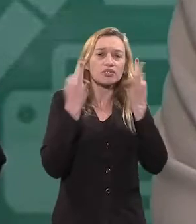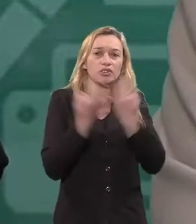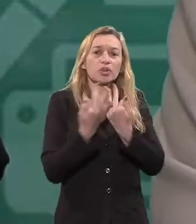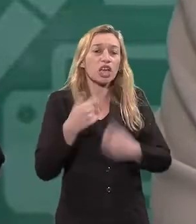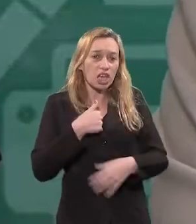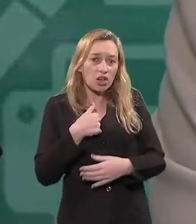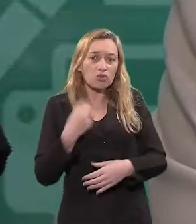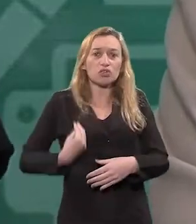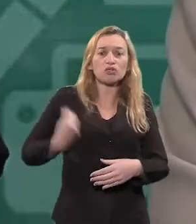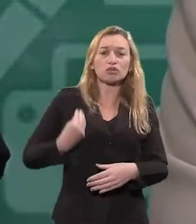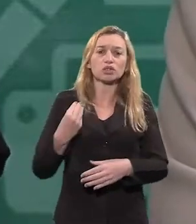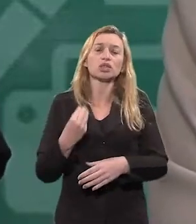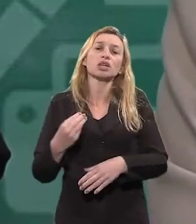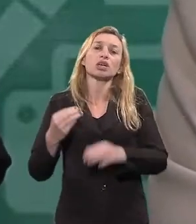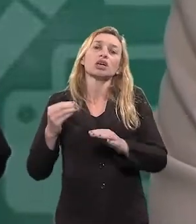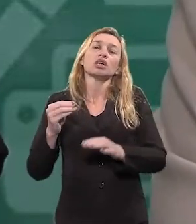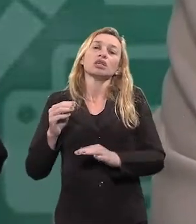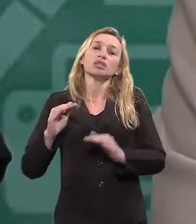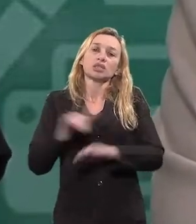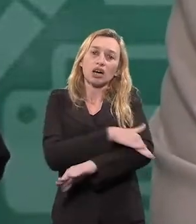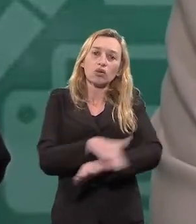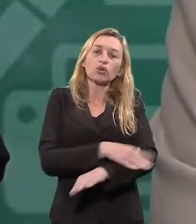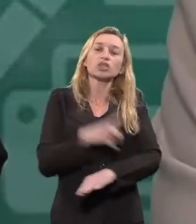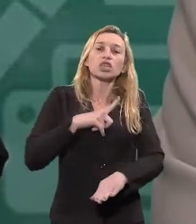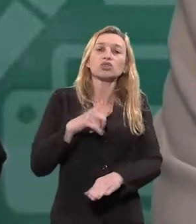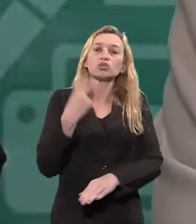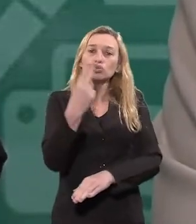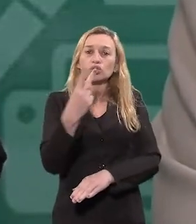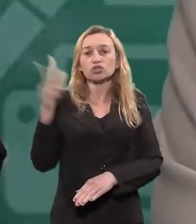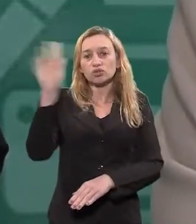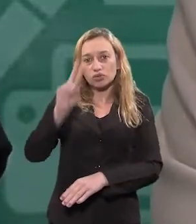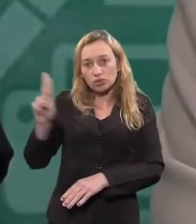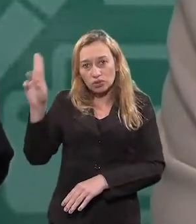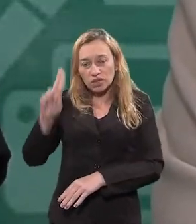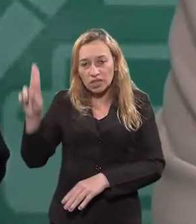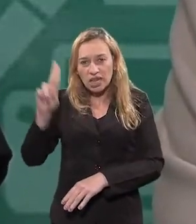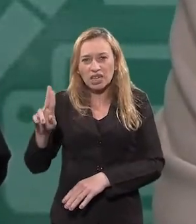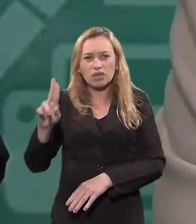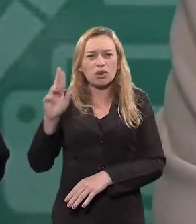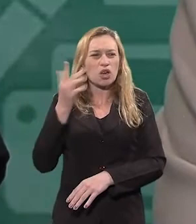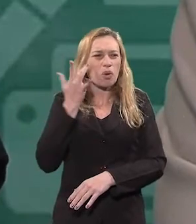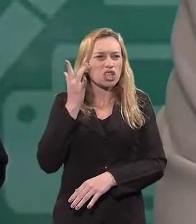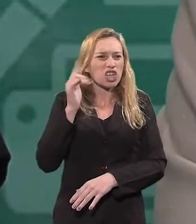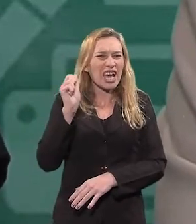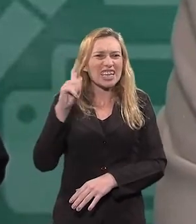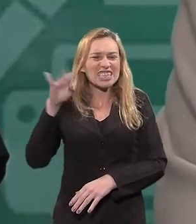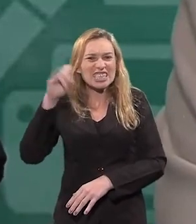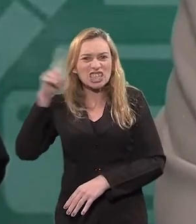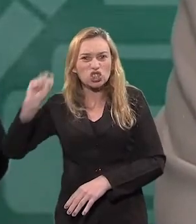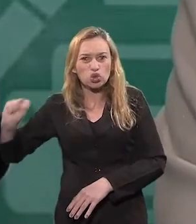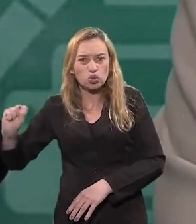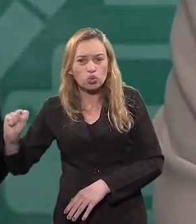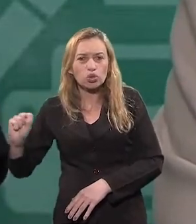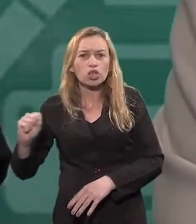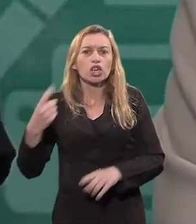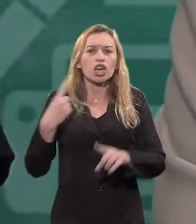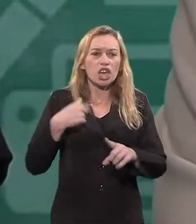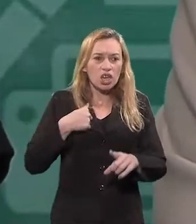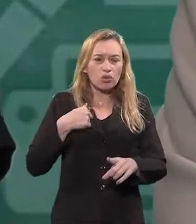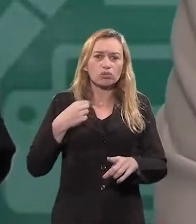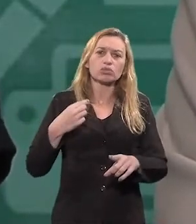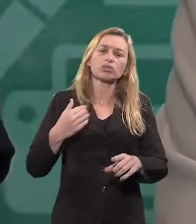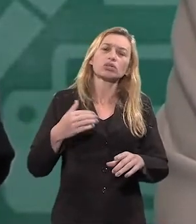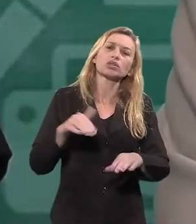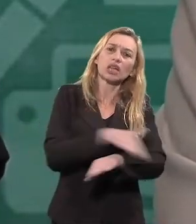pela família na rua. Eu estou na rua, mesmo tendo 2 faculdades, o rapaz fala, o Alessandro, acho que é o nome dele. Ele fala, eu estou na